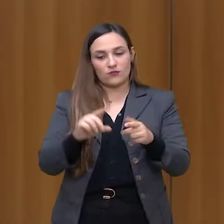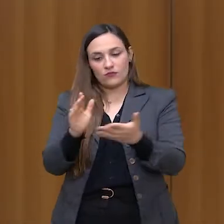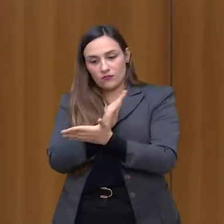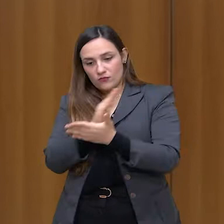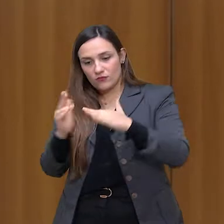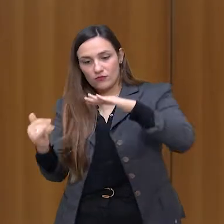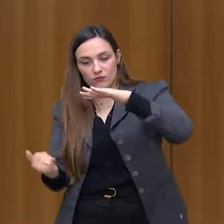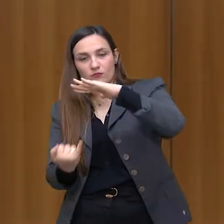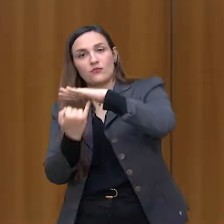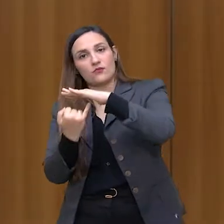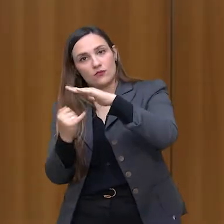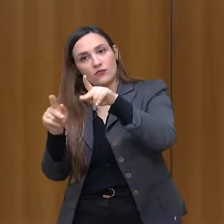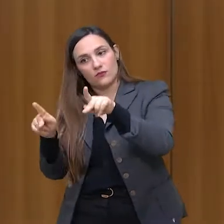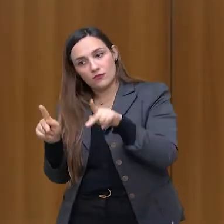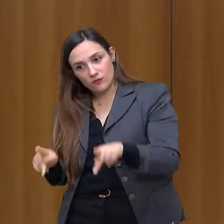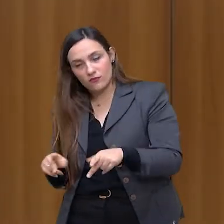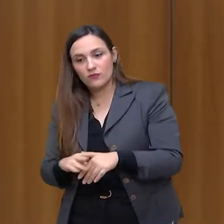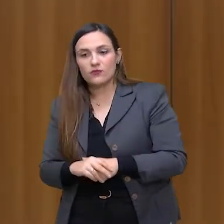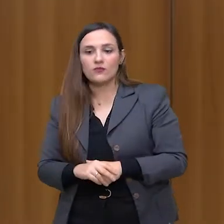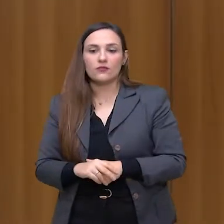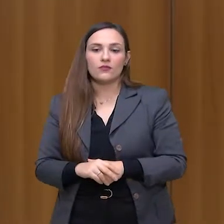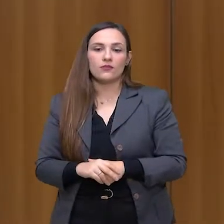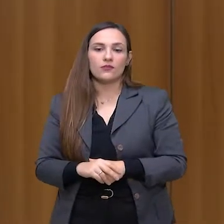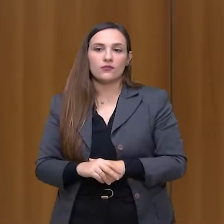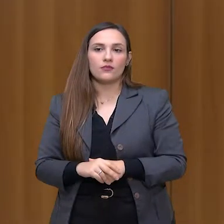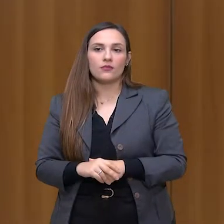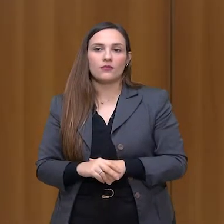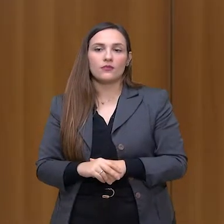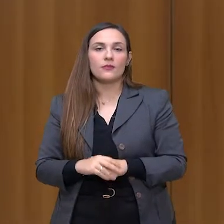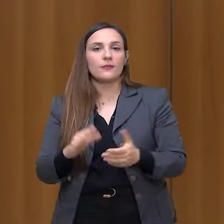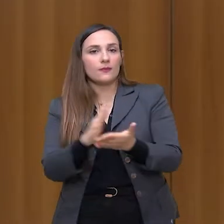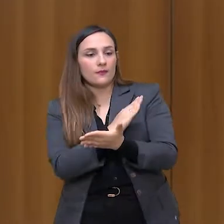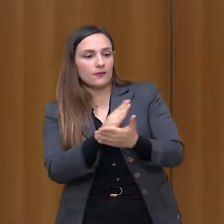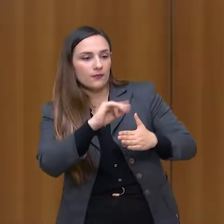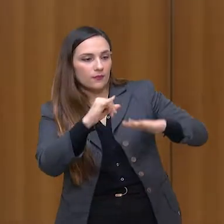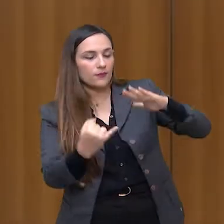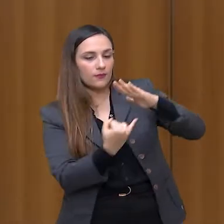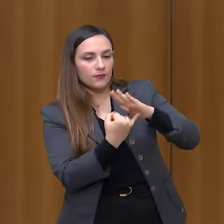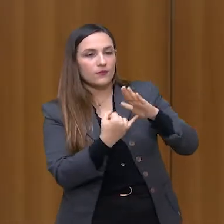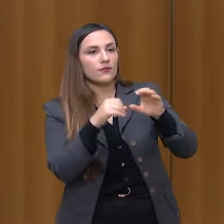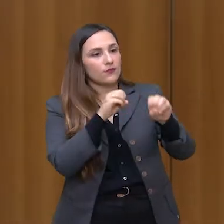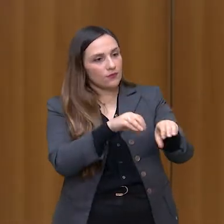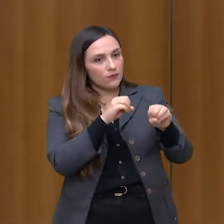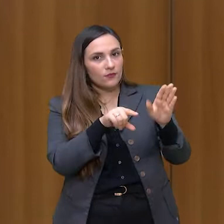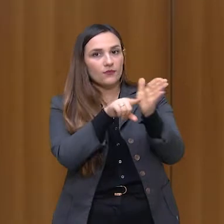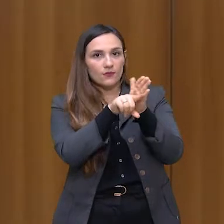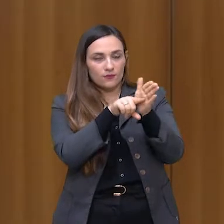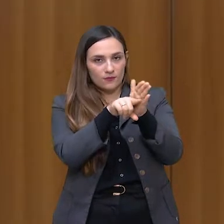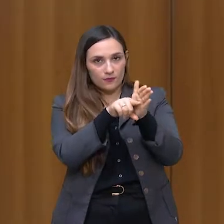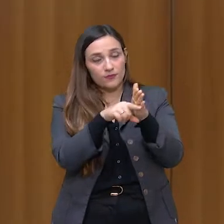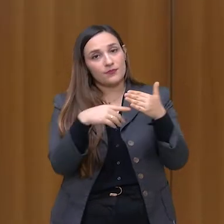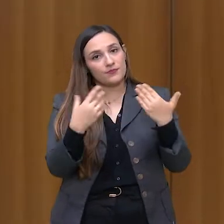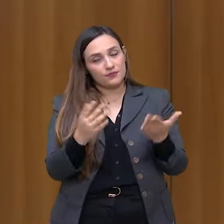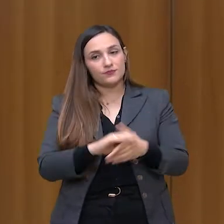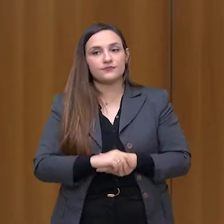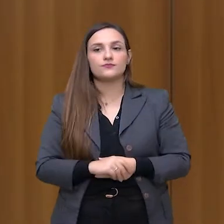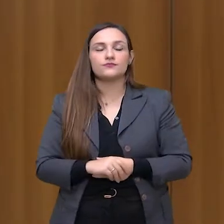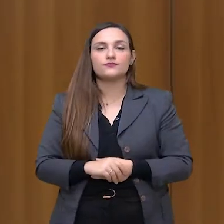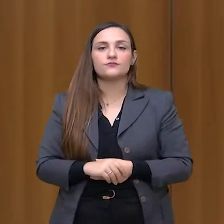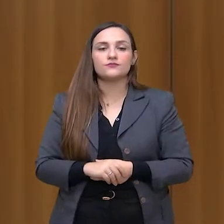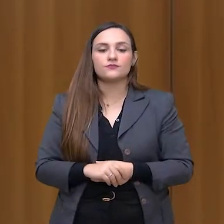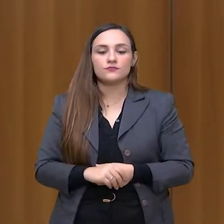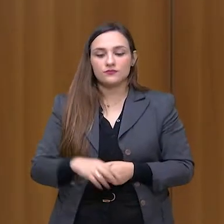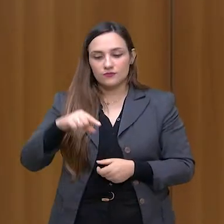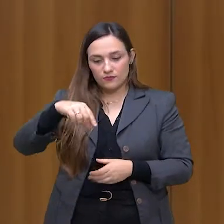instituições públicas, instituições de educação e pesquisa, né? O